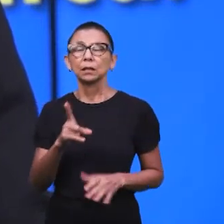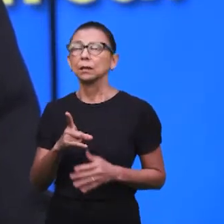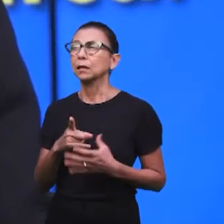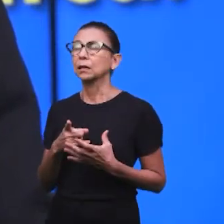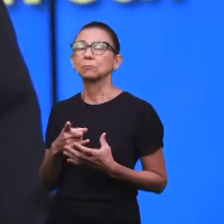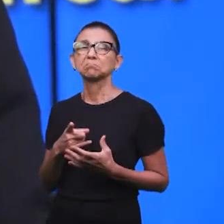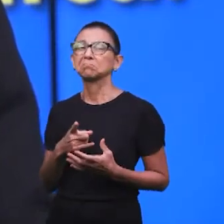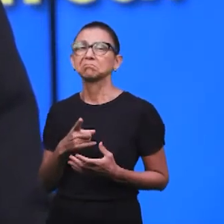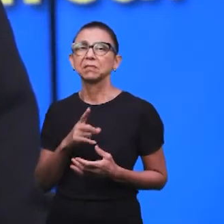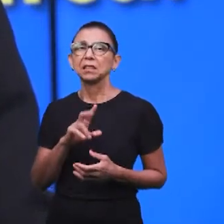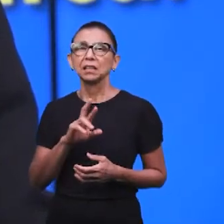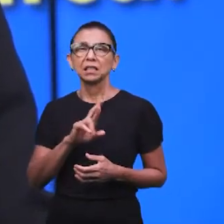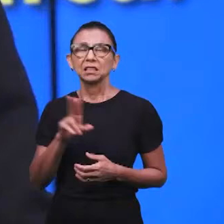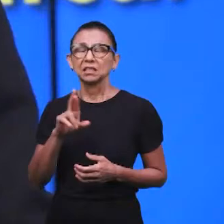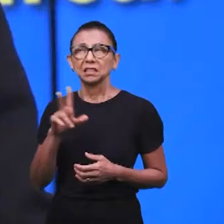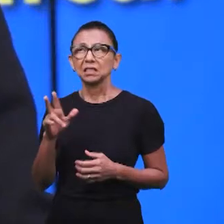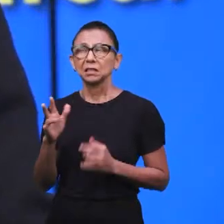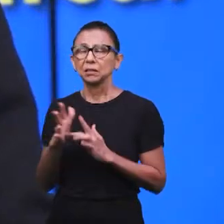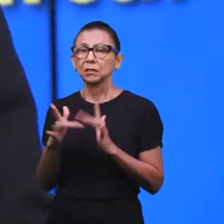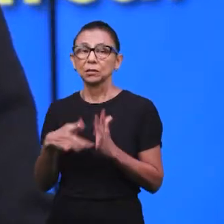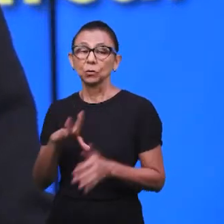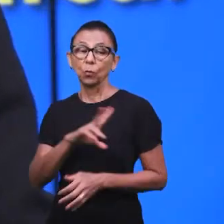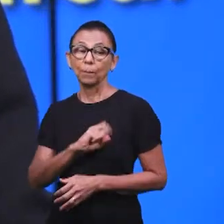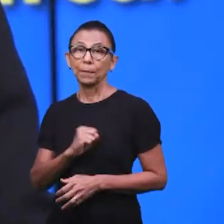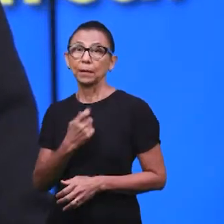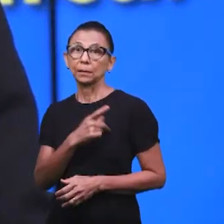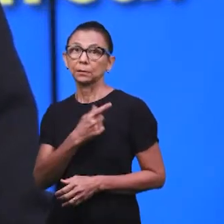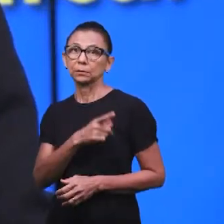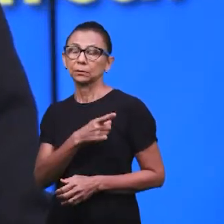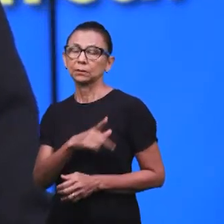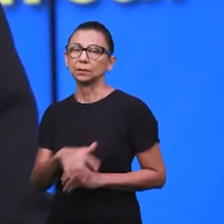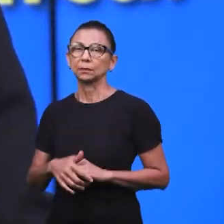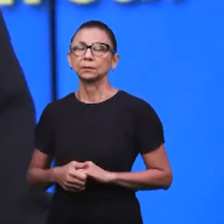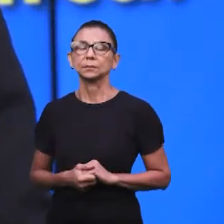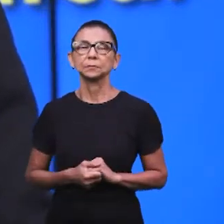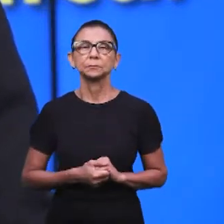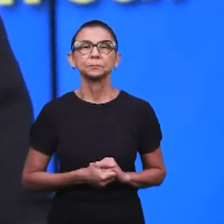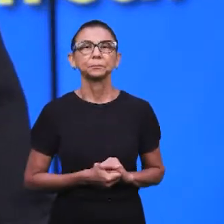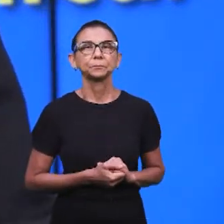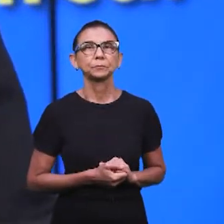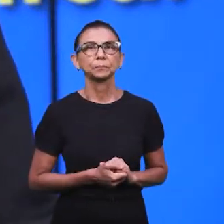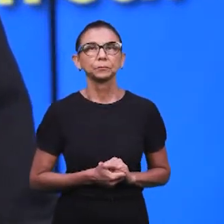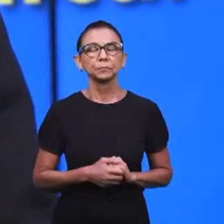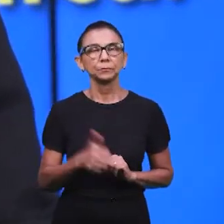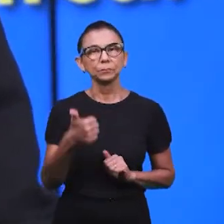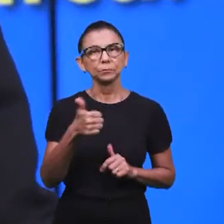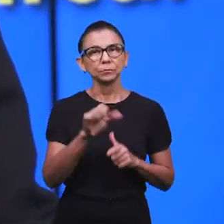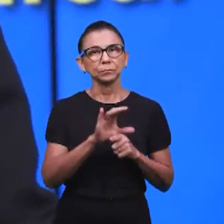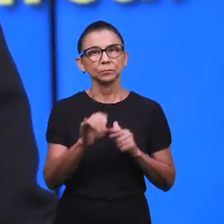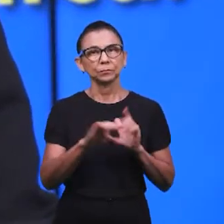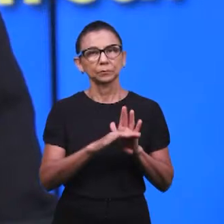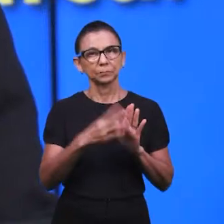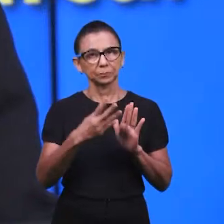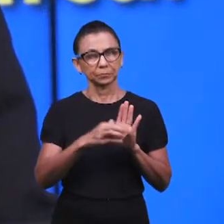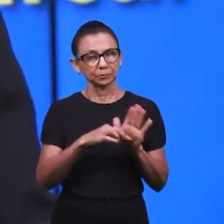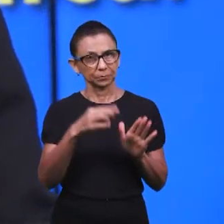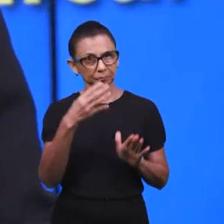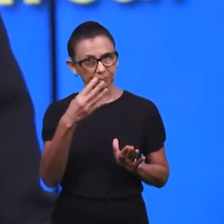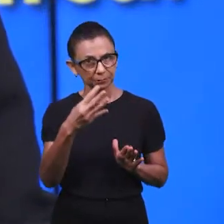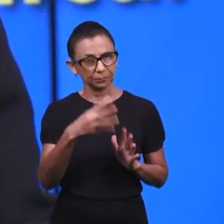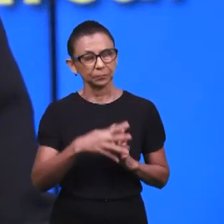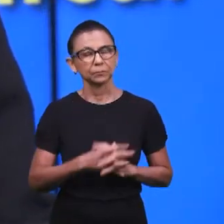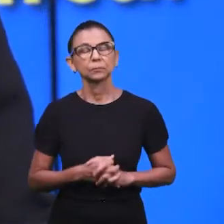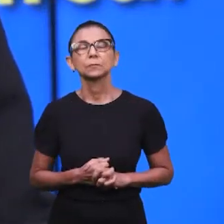outro amado, é aquele que não é o Senhor Jesus. Então, aqui está exatamente a relação com o texto de 2